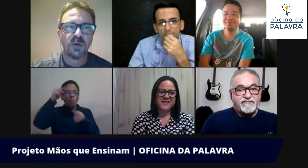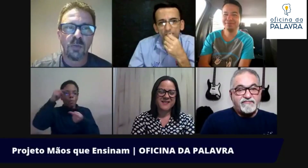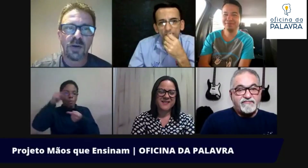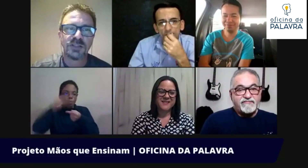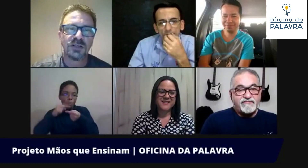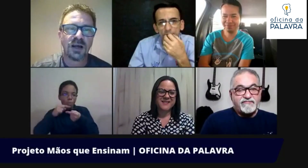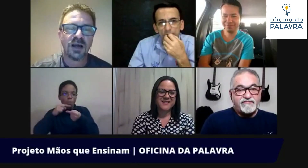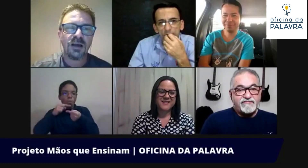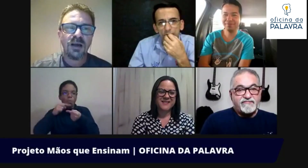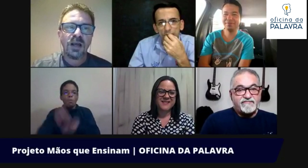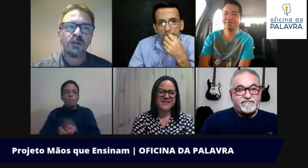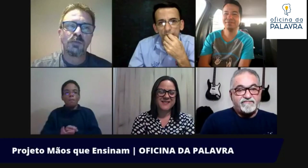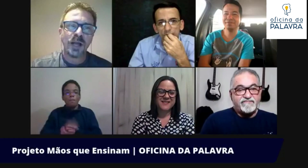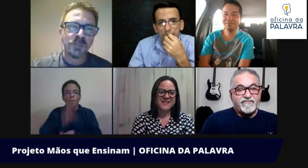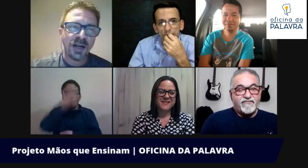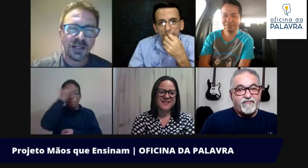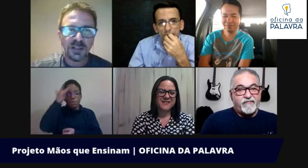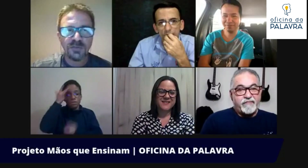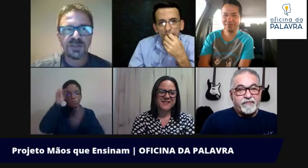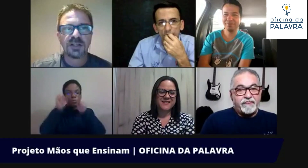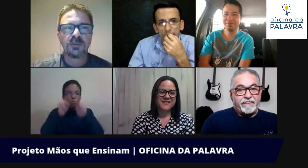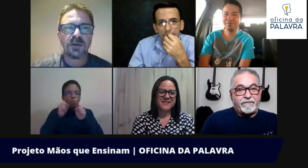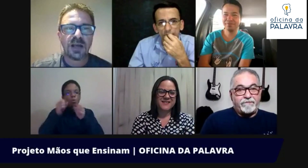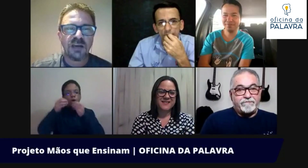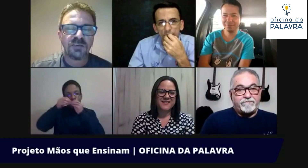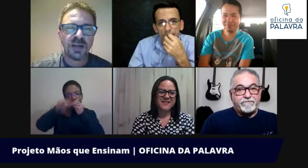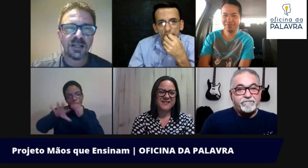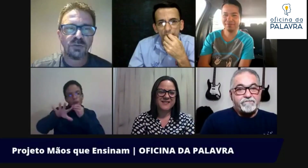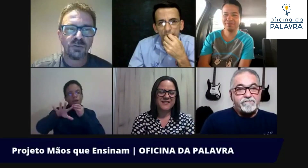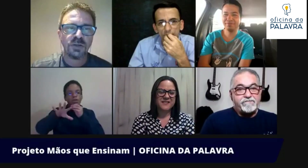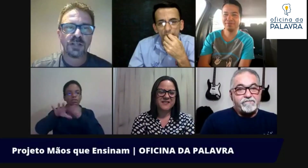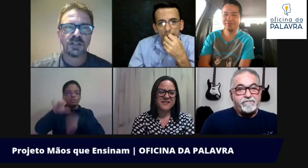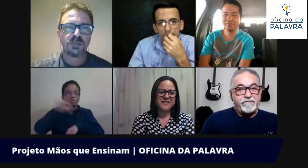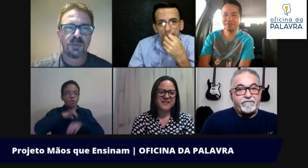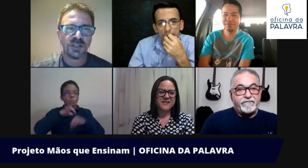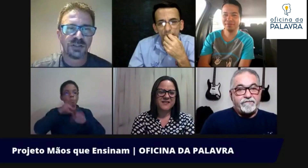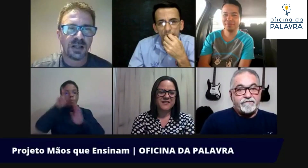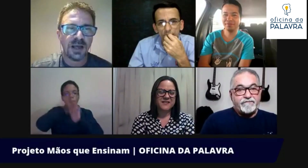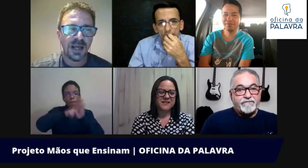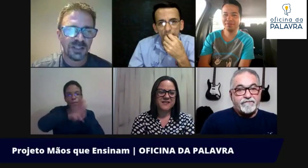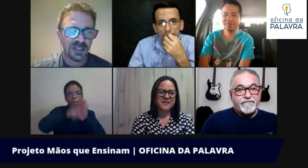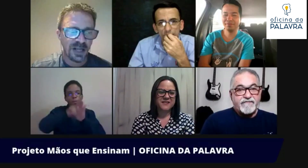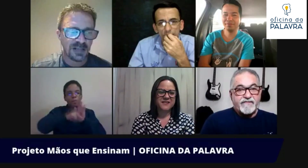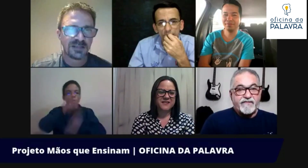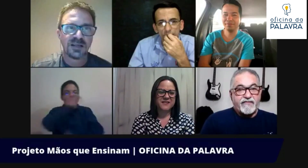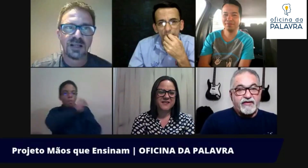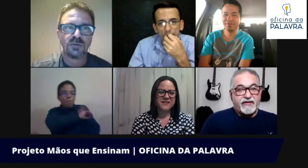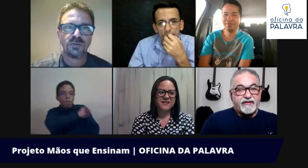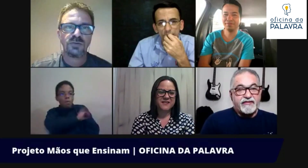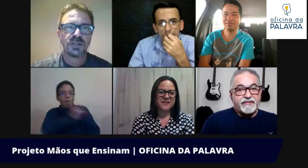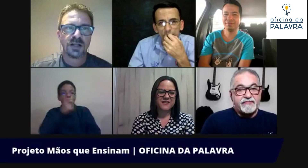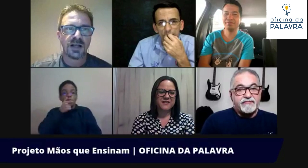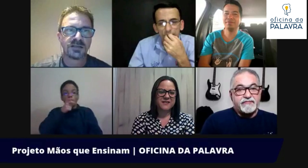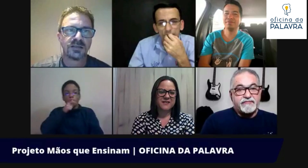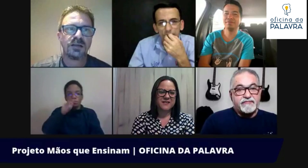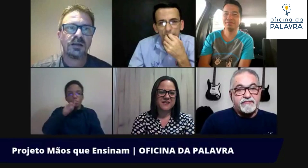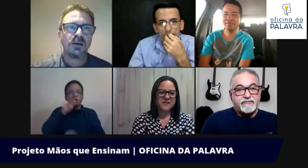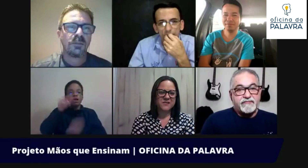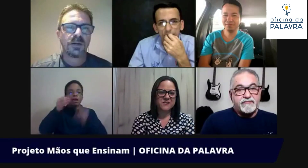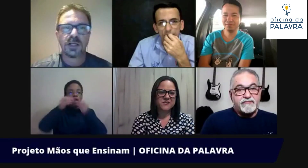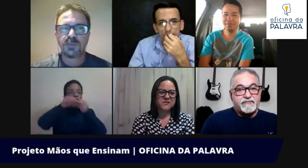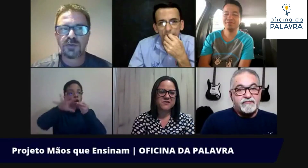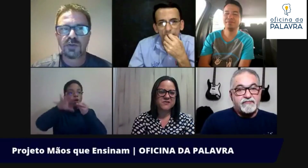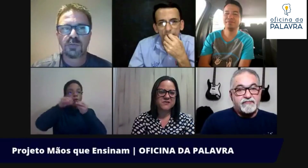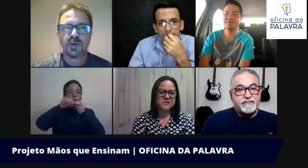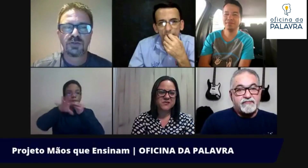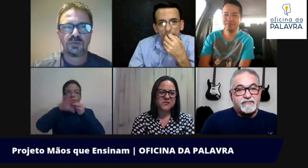entrar lá e compartilhar. E o mais bacana da Oficina da Palavra é que tudo que a gente posta lá é de graça, é tudo de graça,